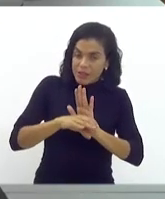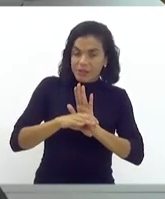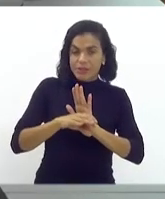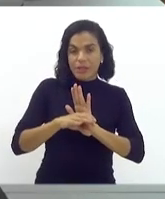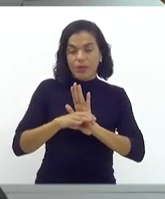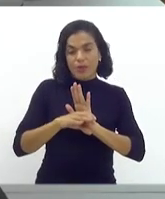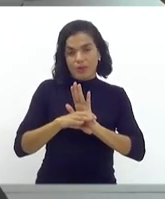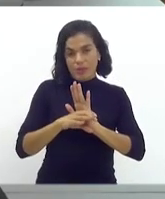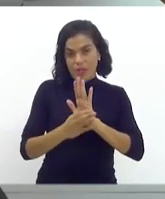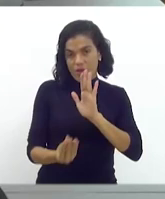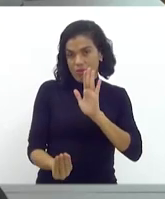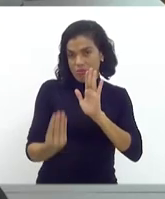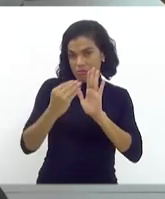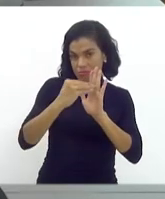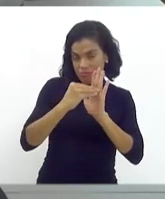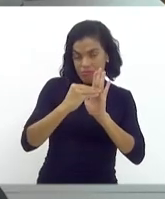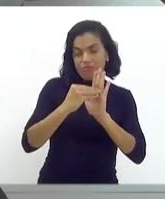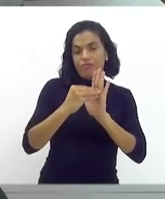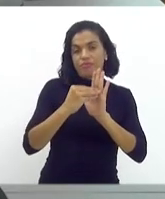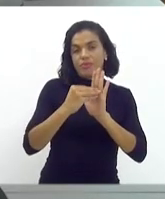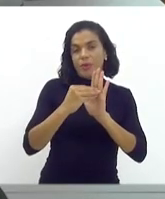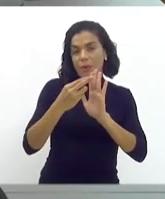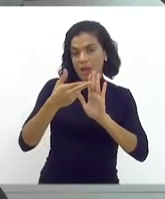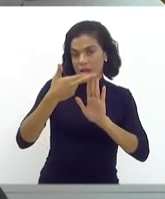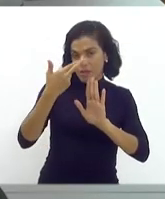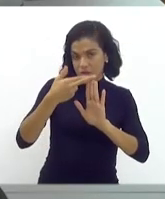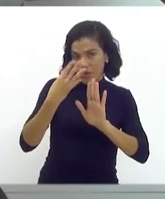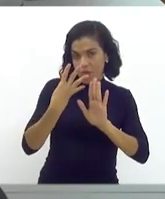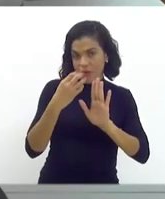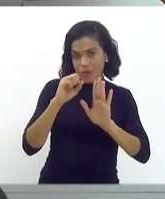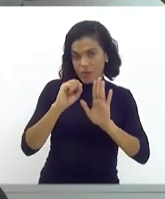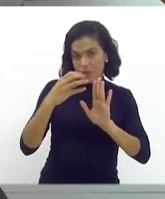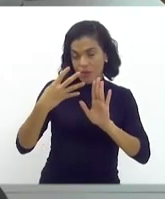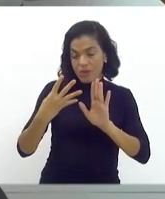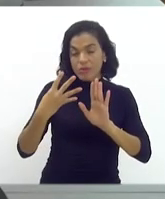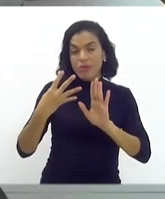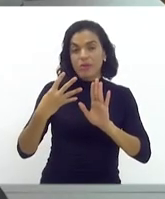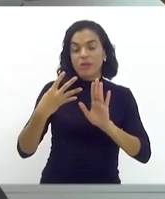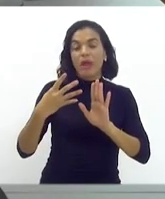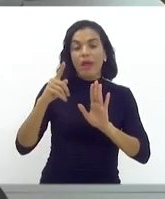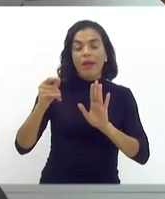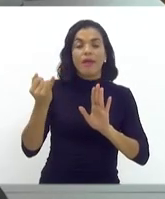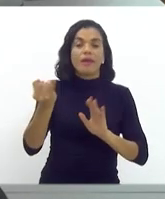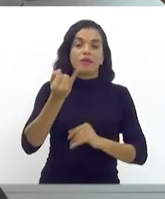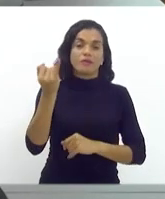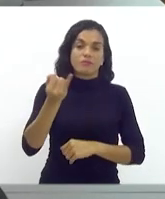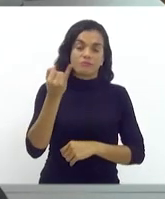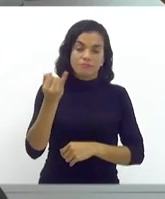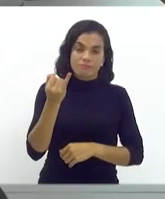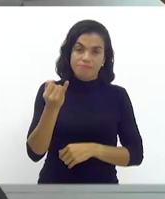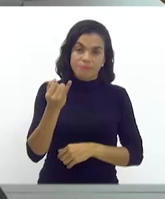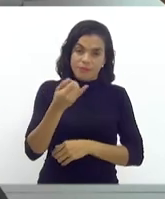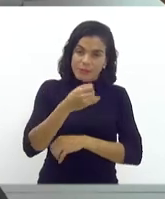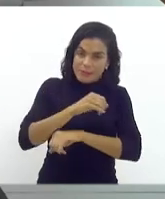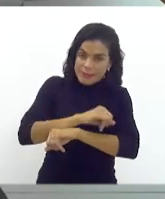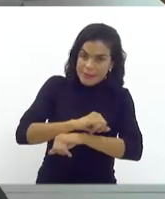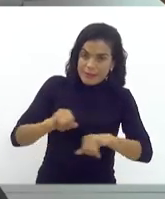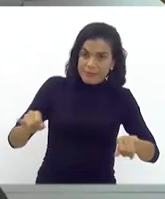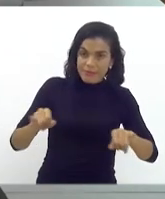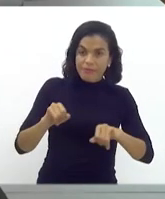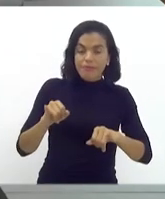estabelecido pela resolução é importante a gente dizer que